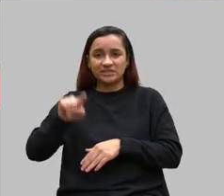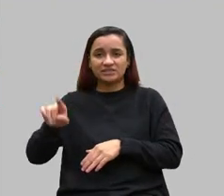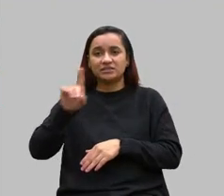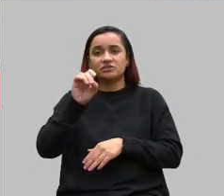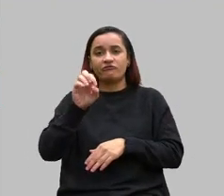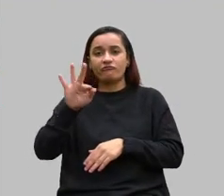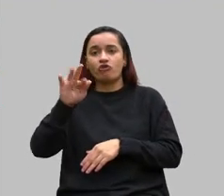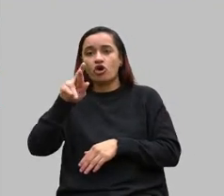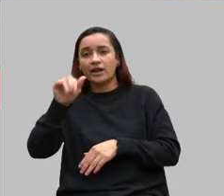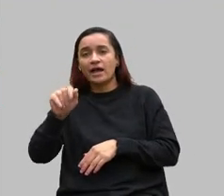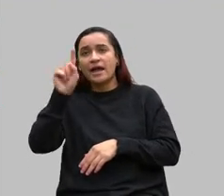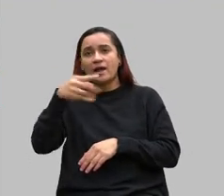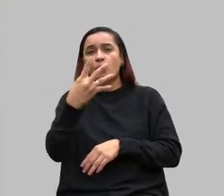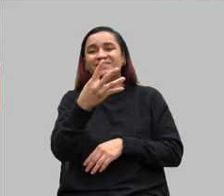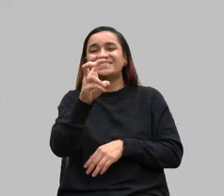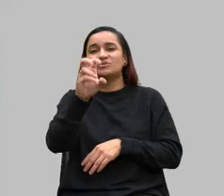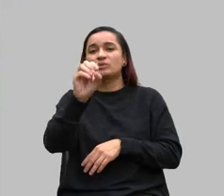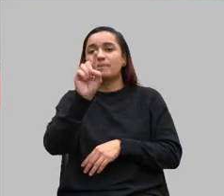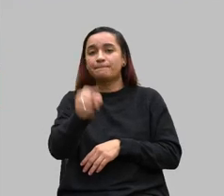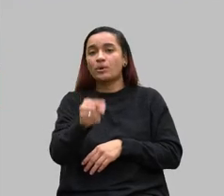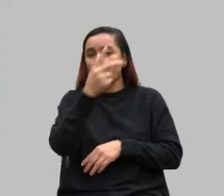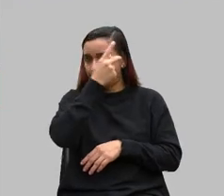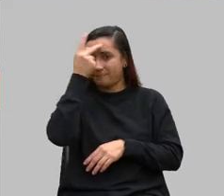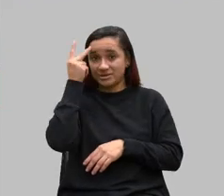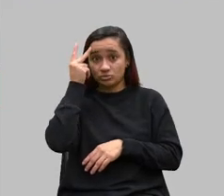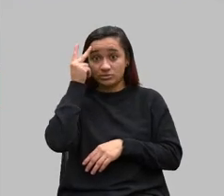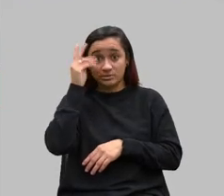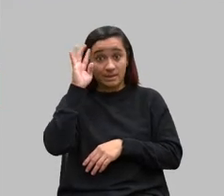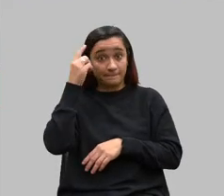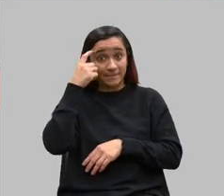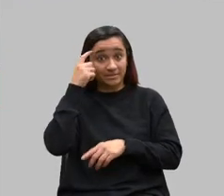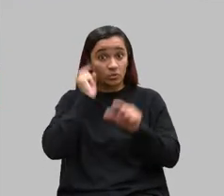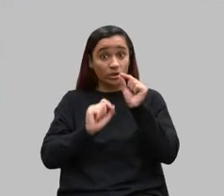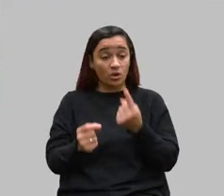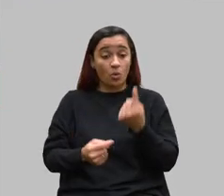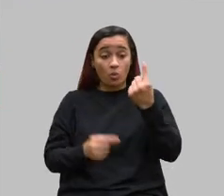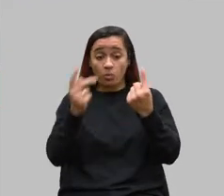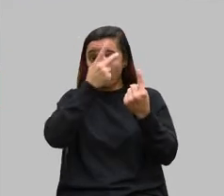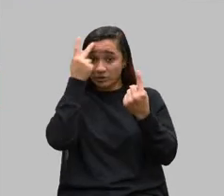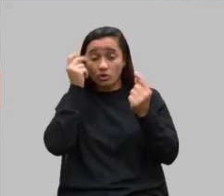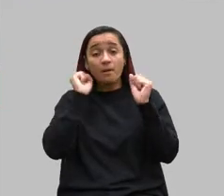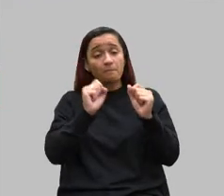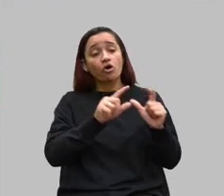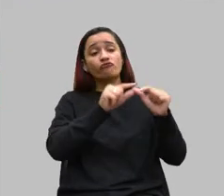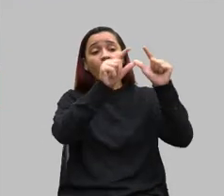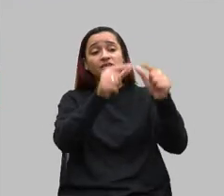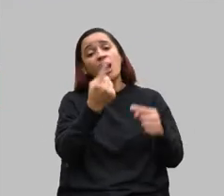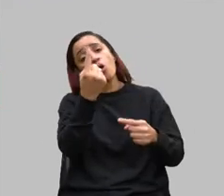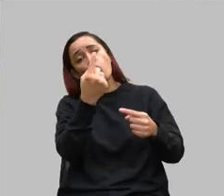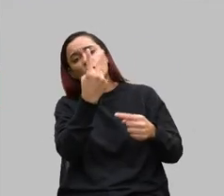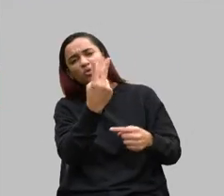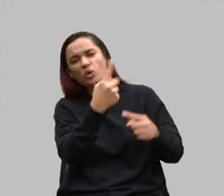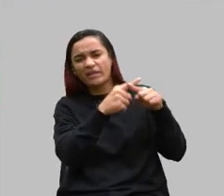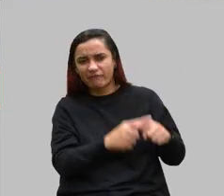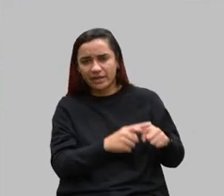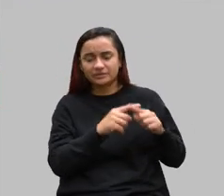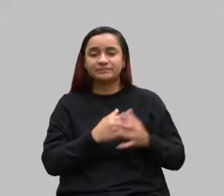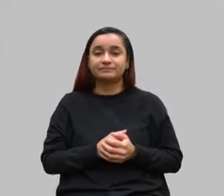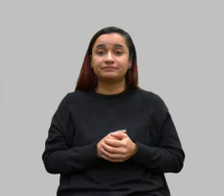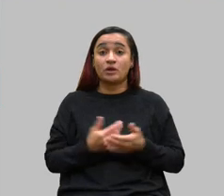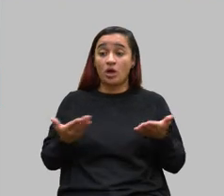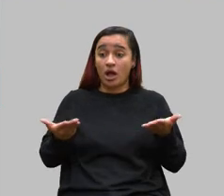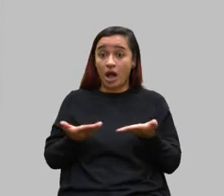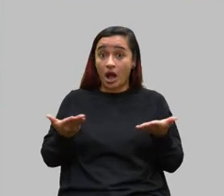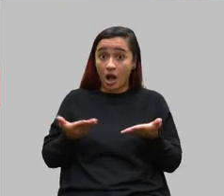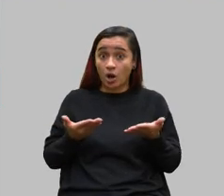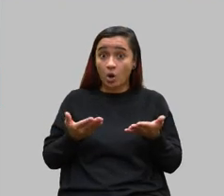pessoas considerando que o mesmo passageiro possa realizar duas ou mais viagens Neste ano o número Diário de passageiros